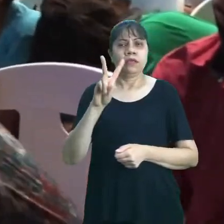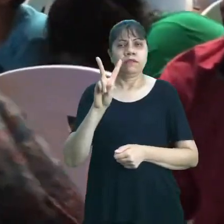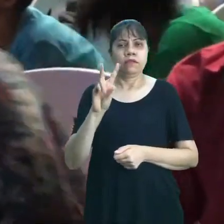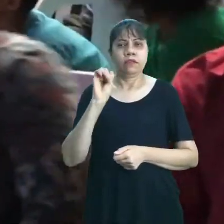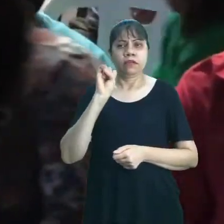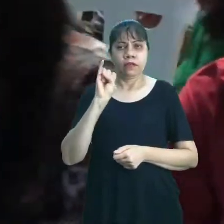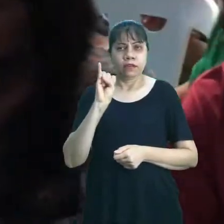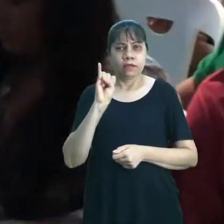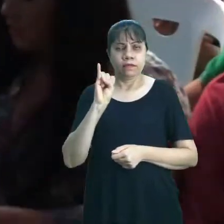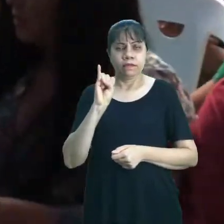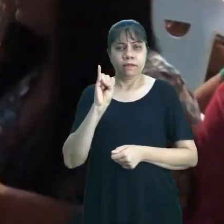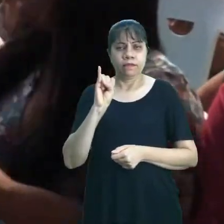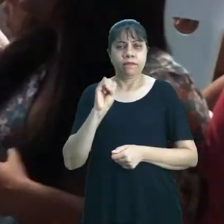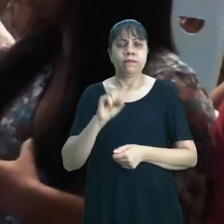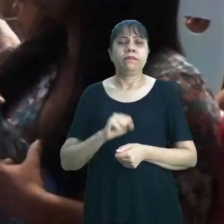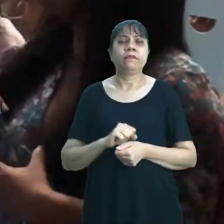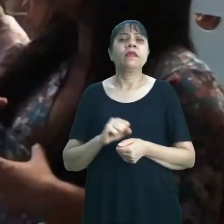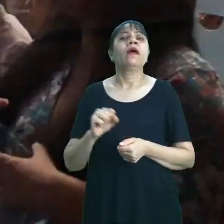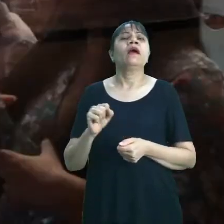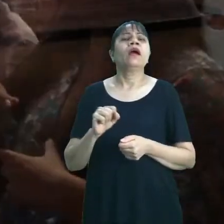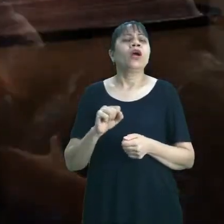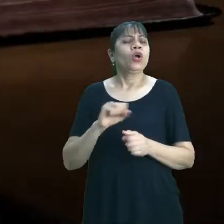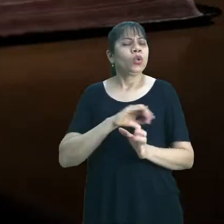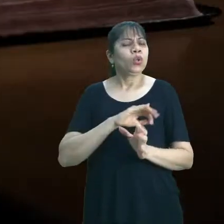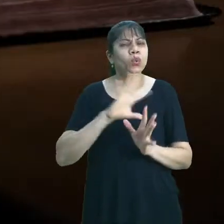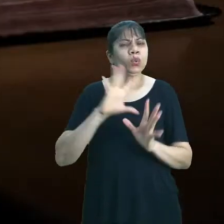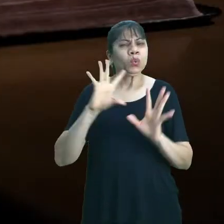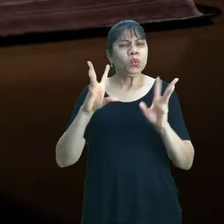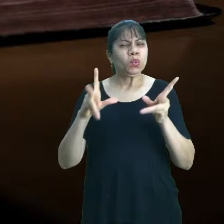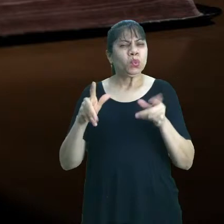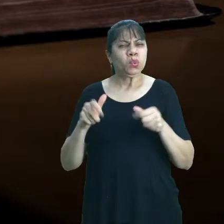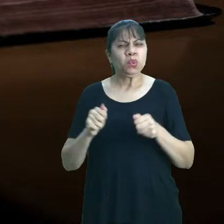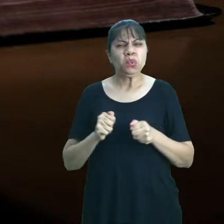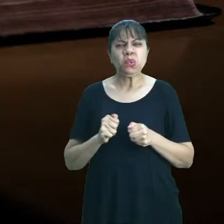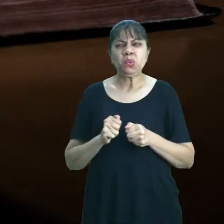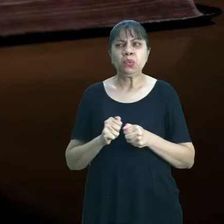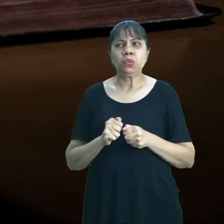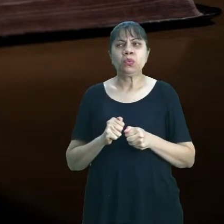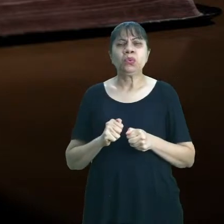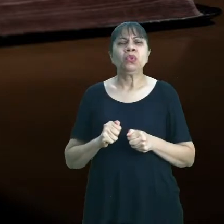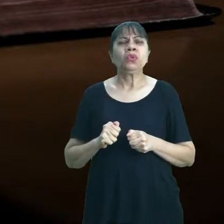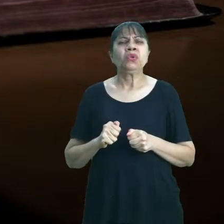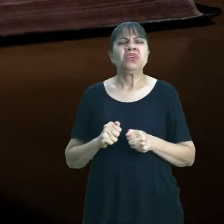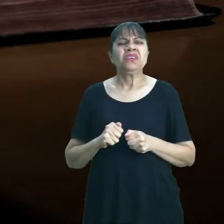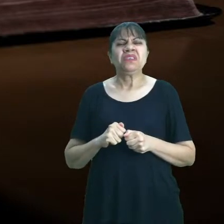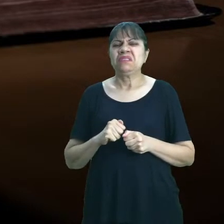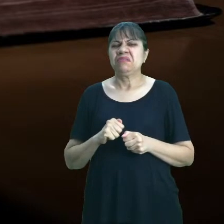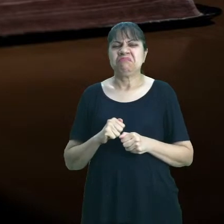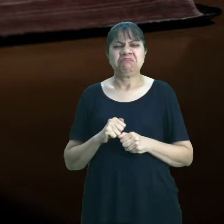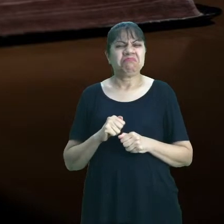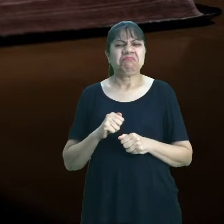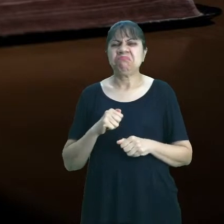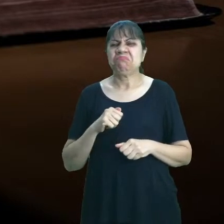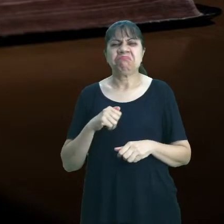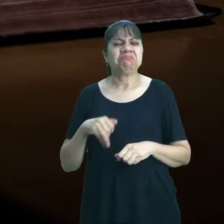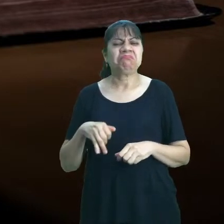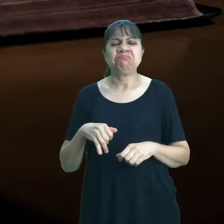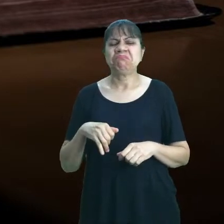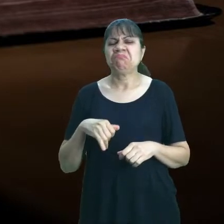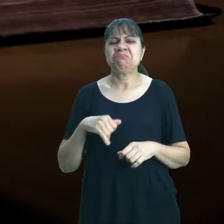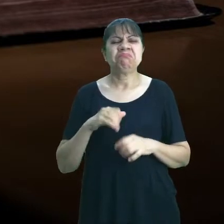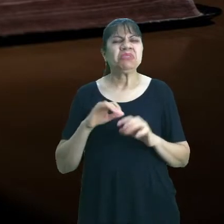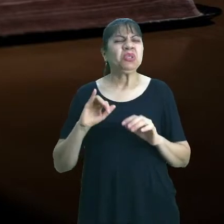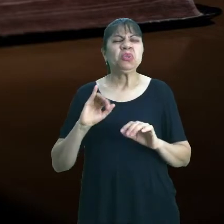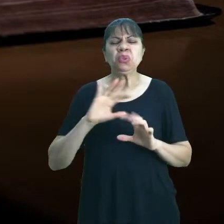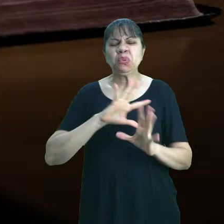Ele diz assim: tudo sem sentido. Se você está com uma versão mais antiga, João Ferreira de Almeida diz: tudo é